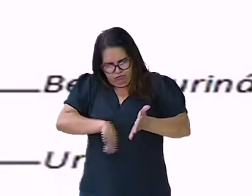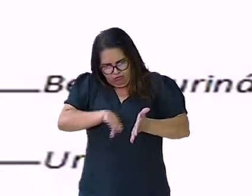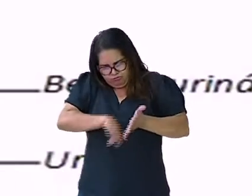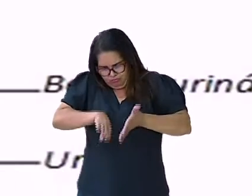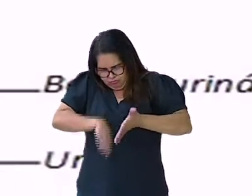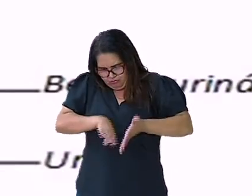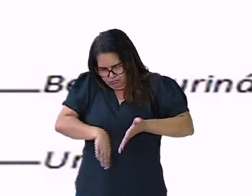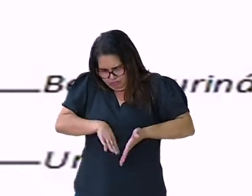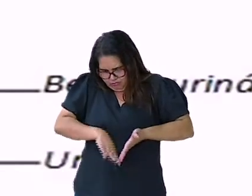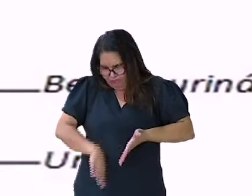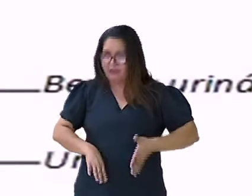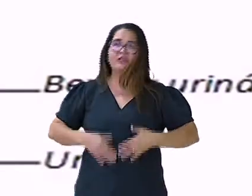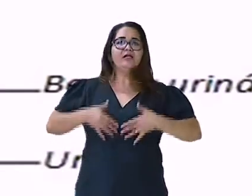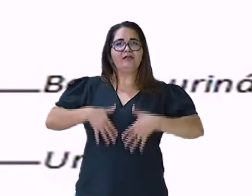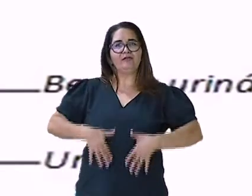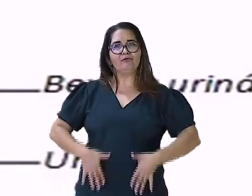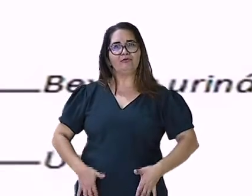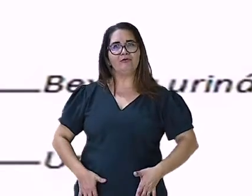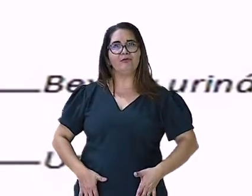serem eliminados,